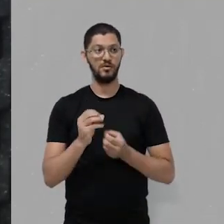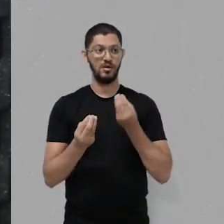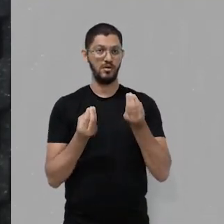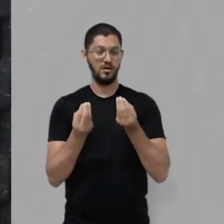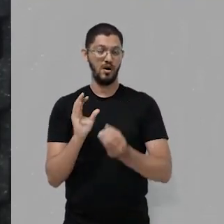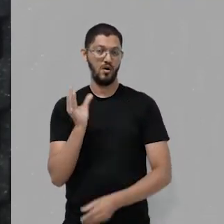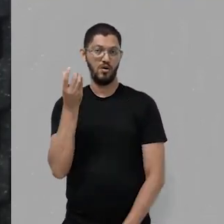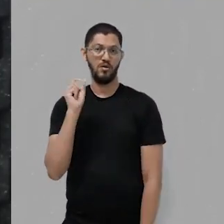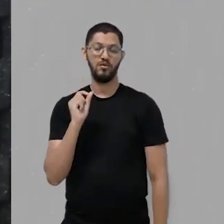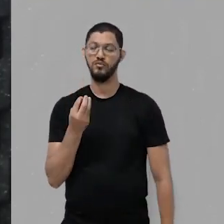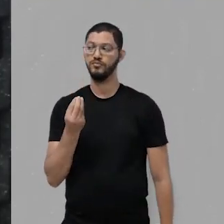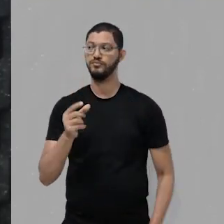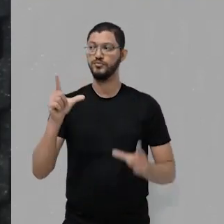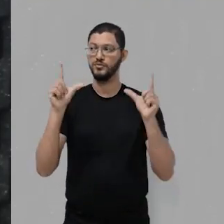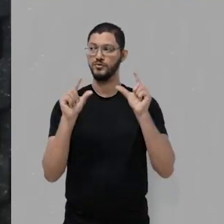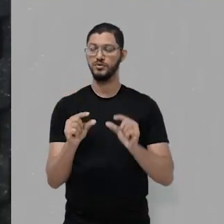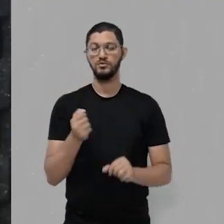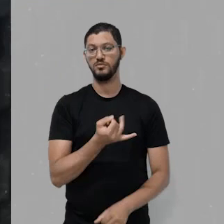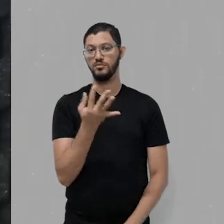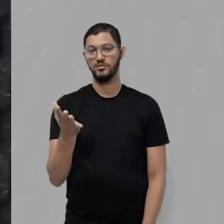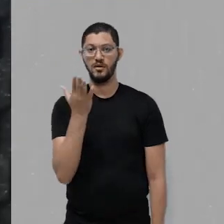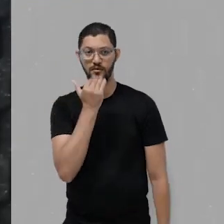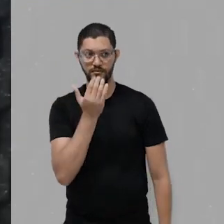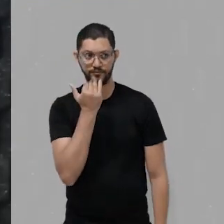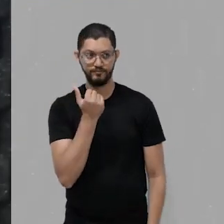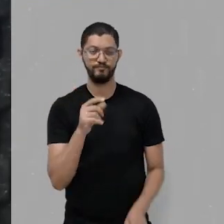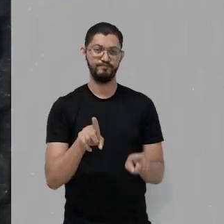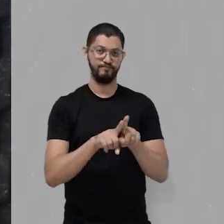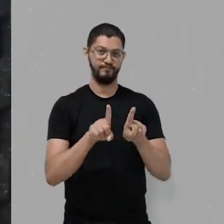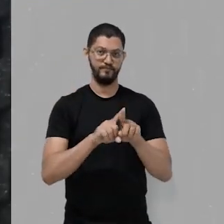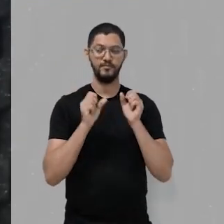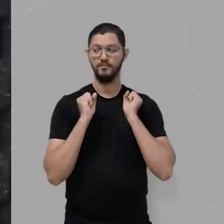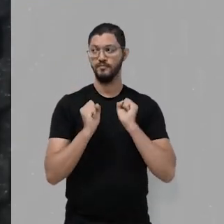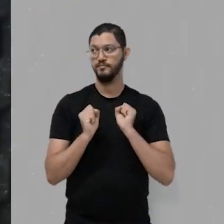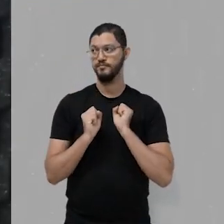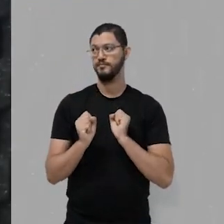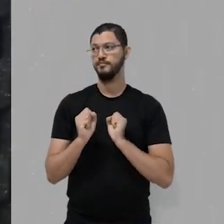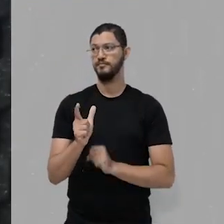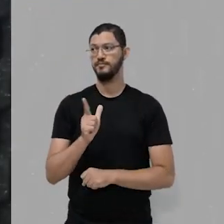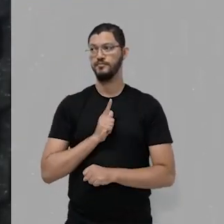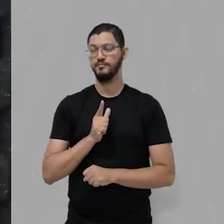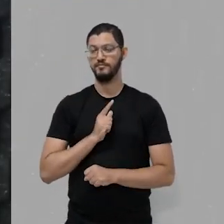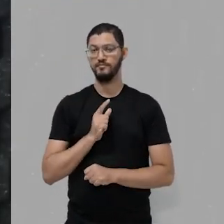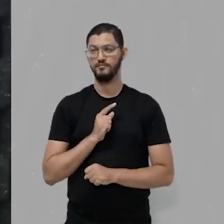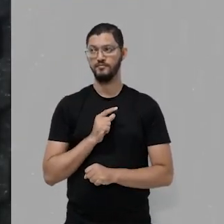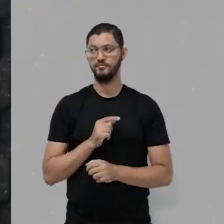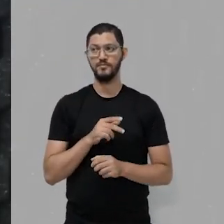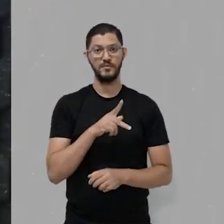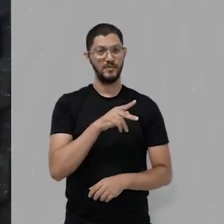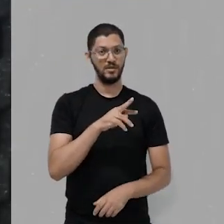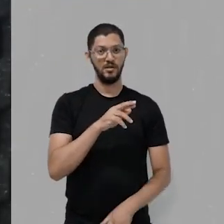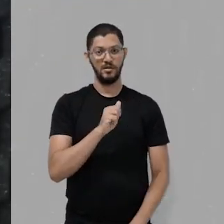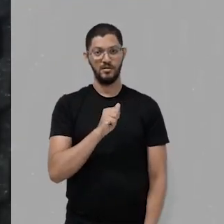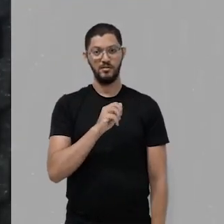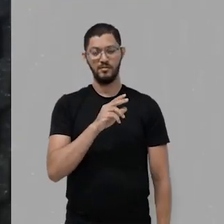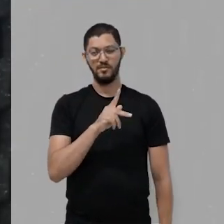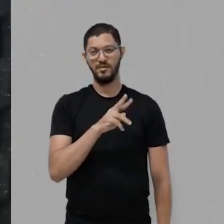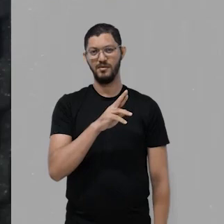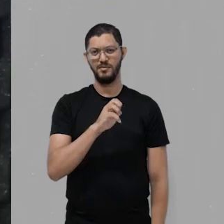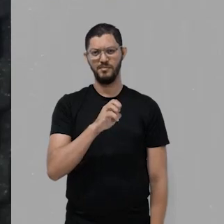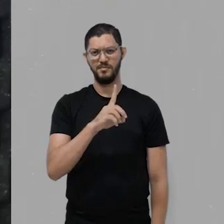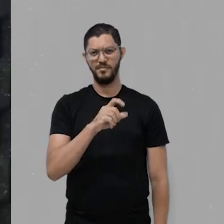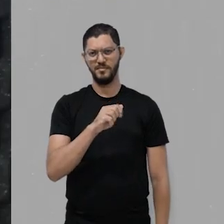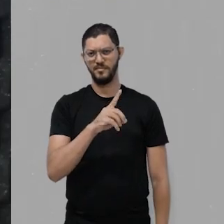provocar diminuição na quantidade de alimentos. Porque, além de ter os predadores para atacarem